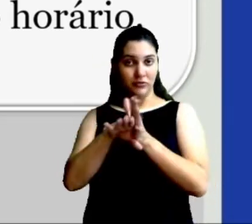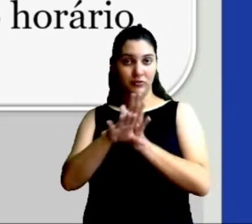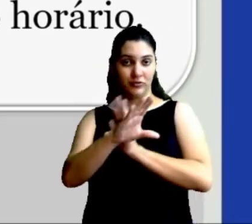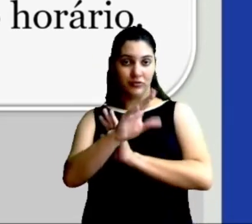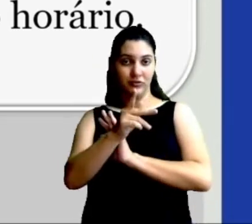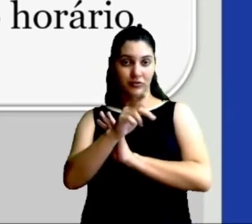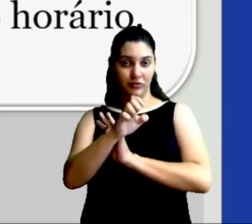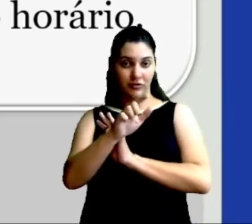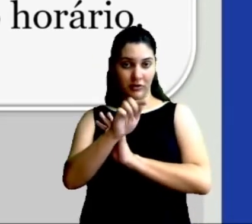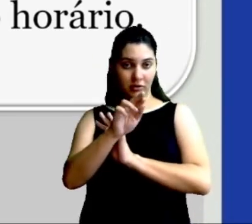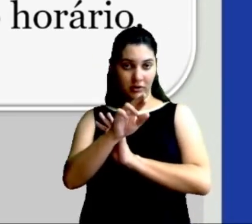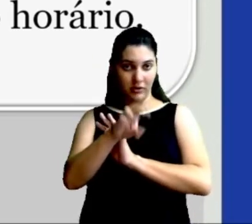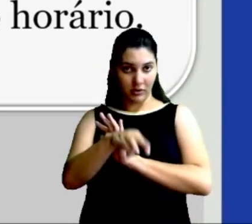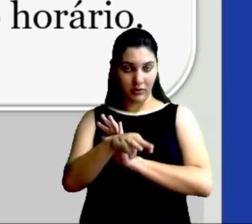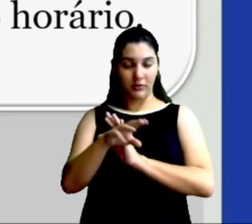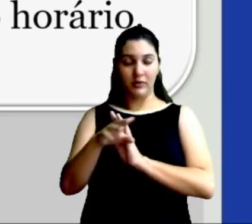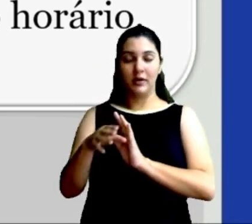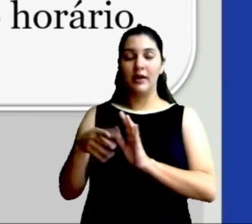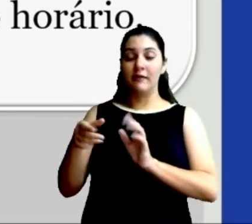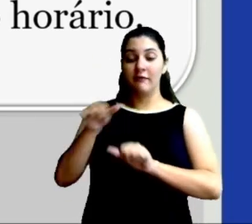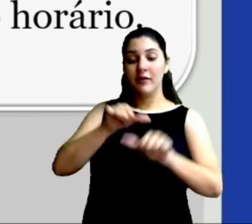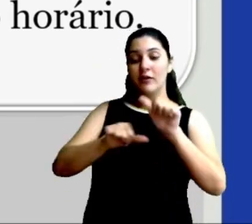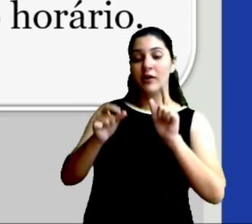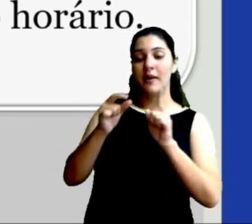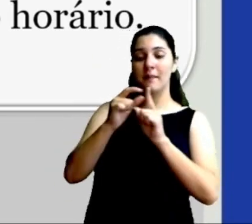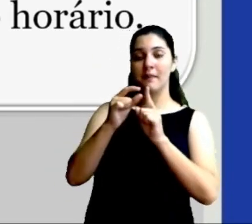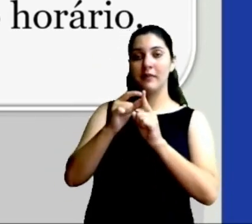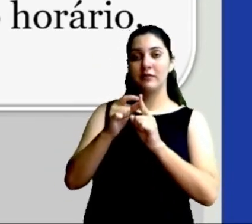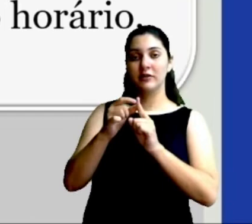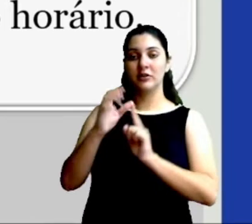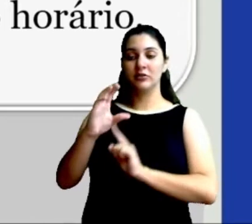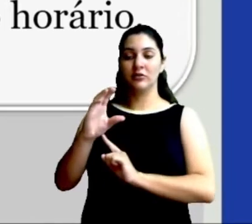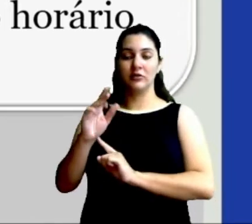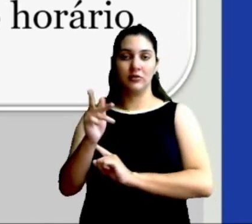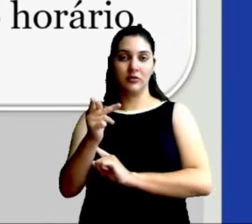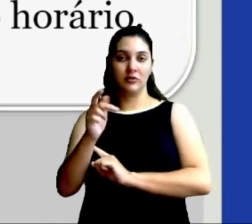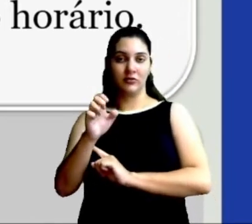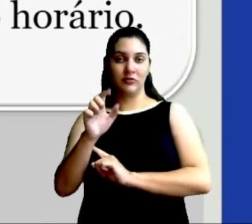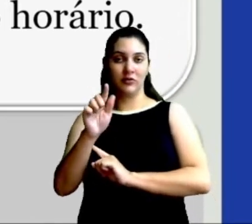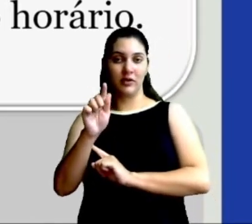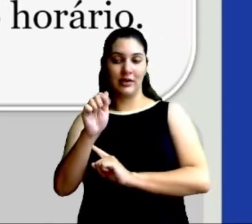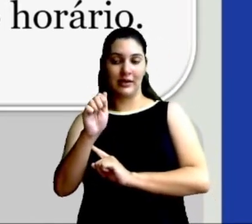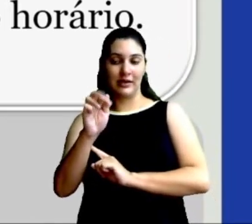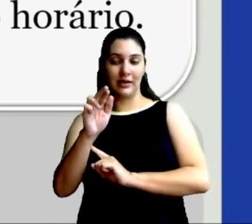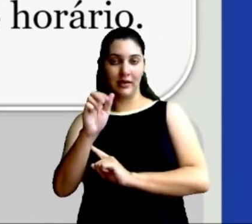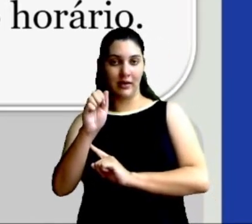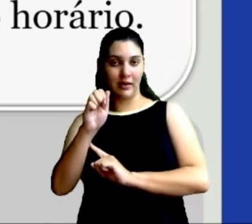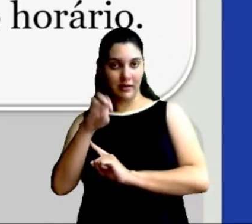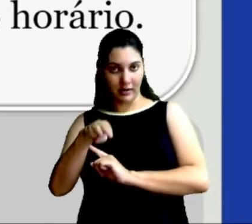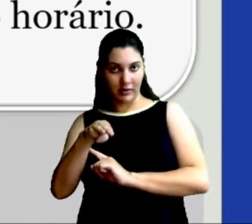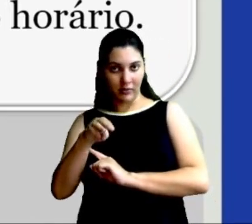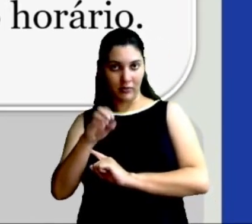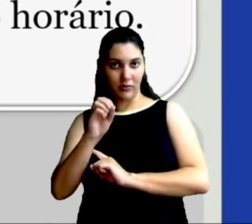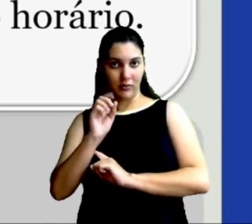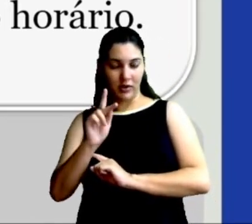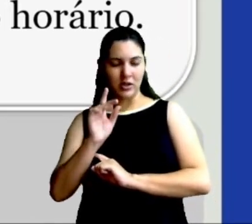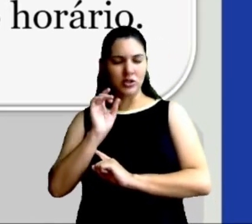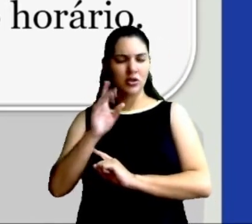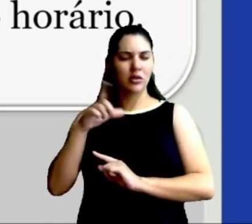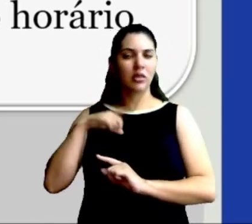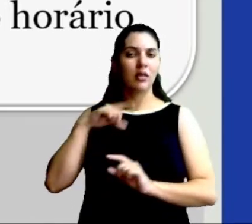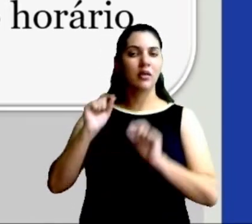chegam, a gente vai colocar aí, chega na verdade, coloca aí, chegaram, tá? Então, é só você